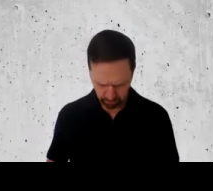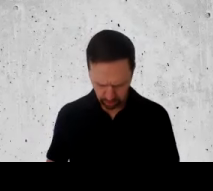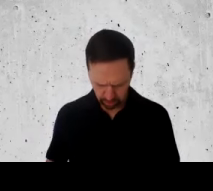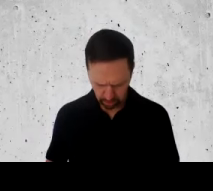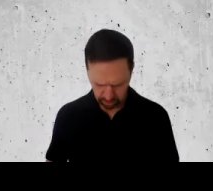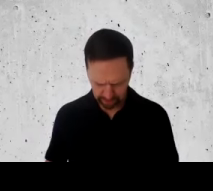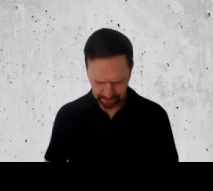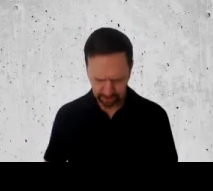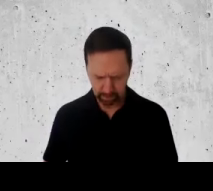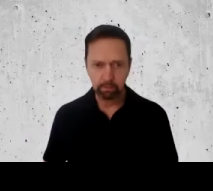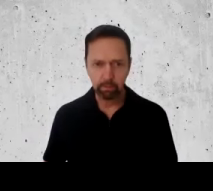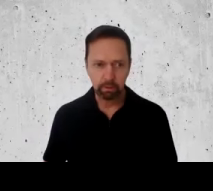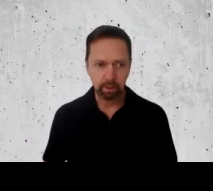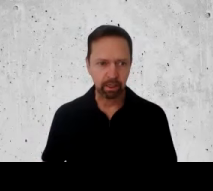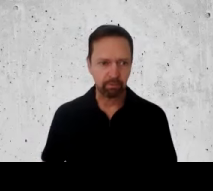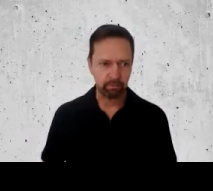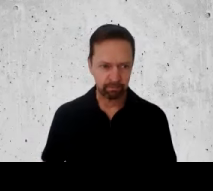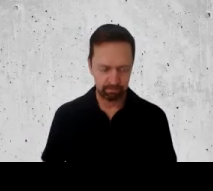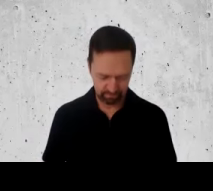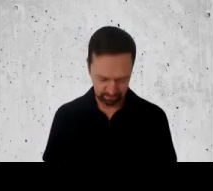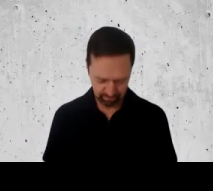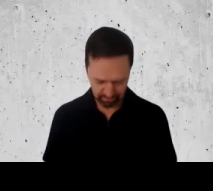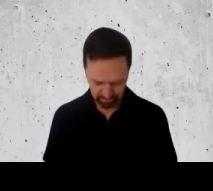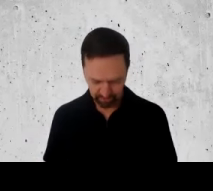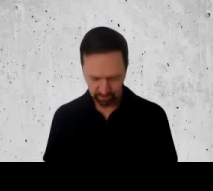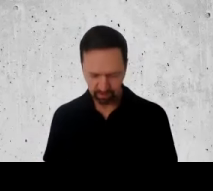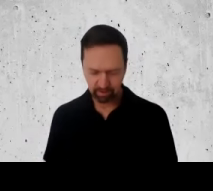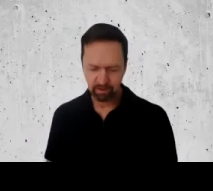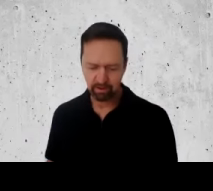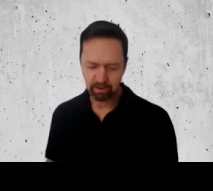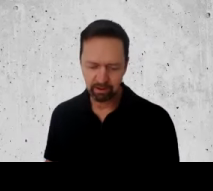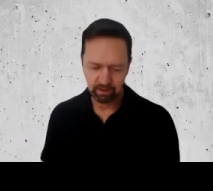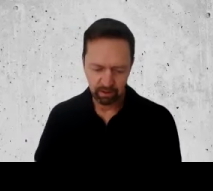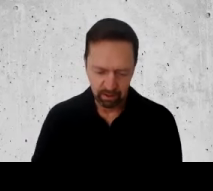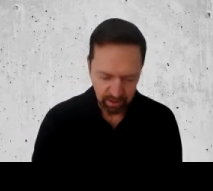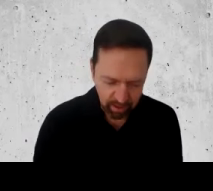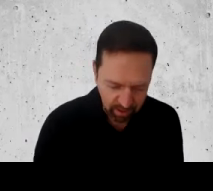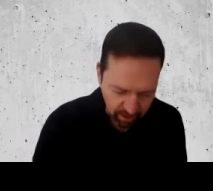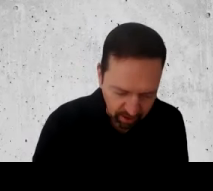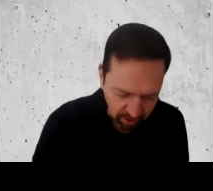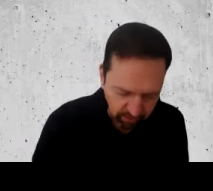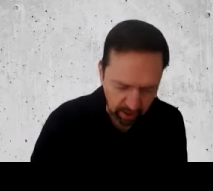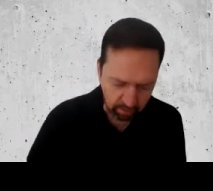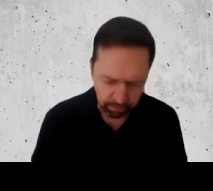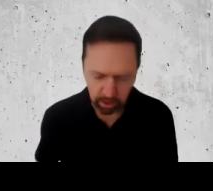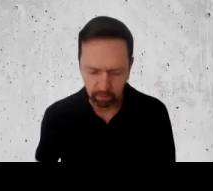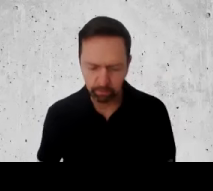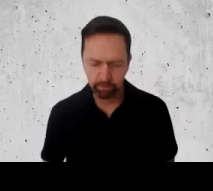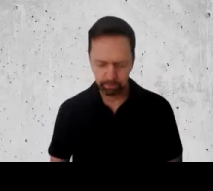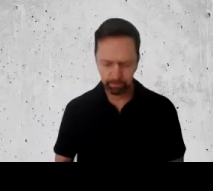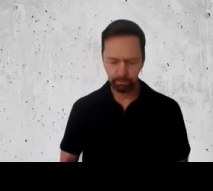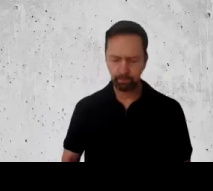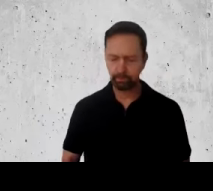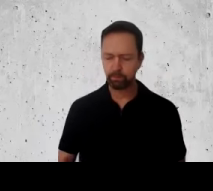Também não, né? Então, Tô se... aqui, tô aqui. É Ah. que eu tava tendo uma dificuldade com o antivírus aqui para ligar a câmera. Então vai lá,